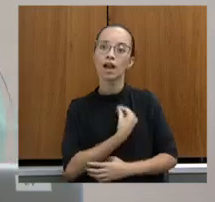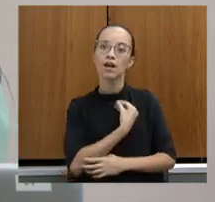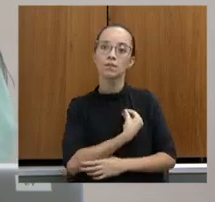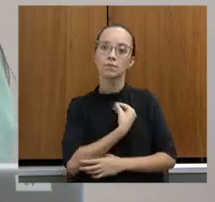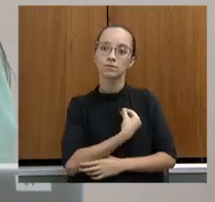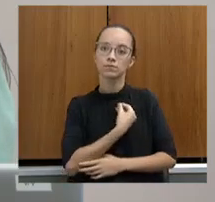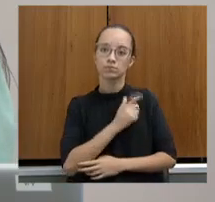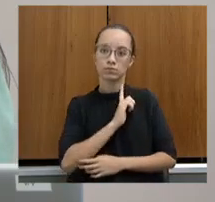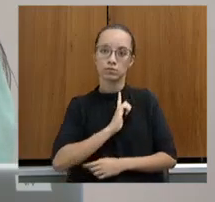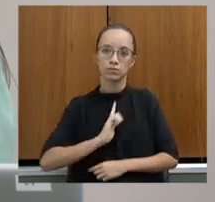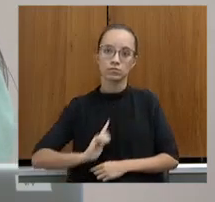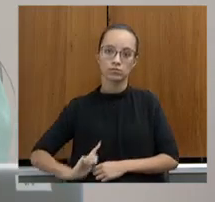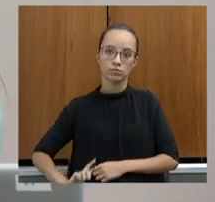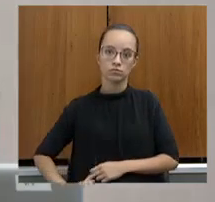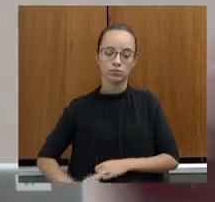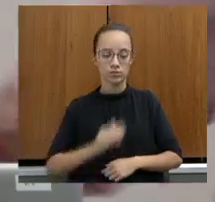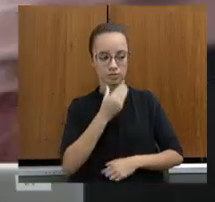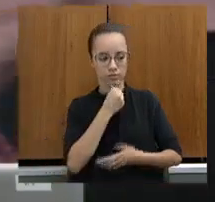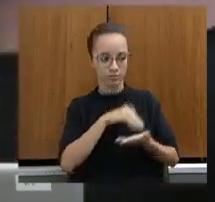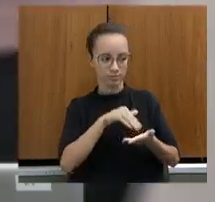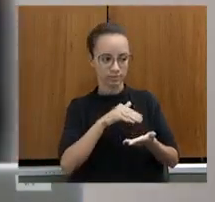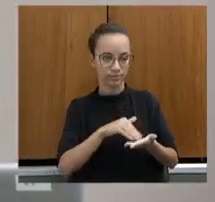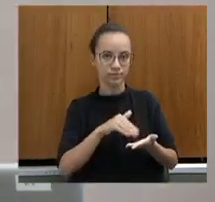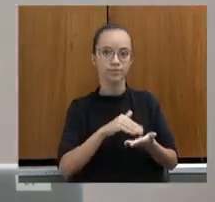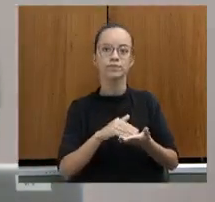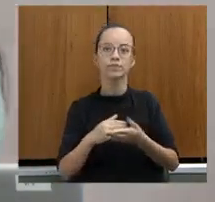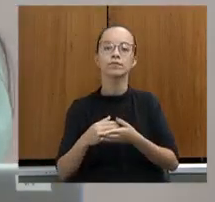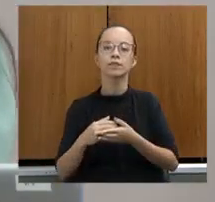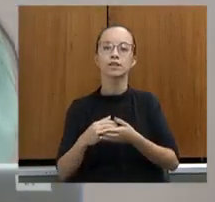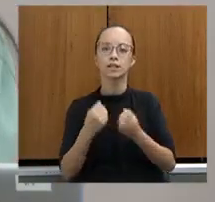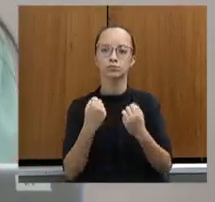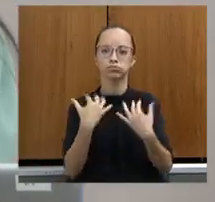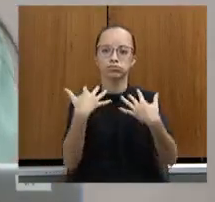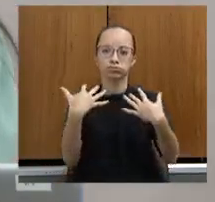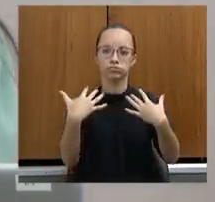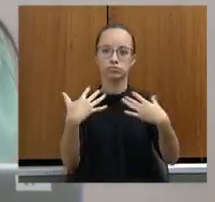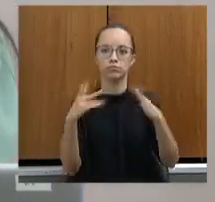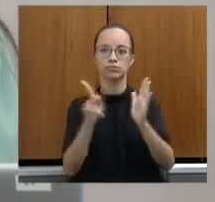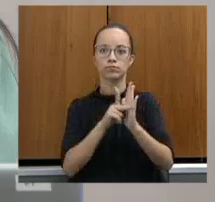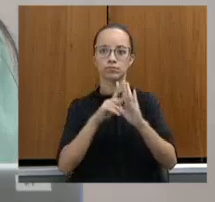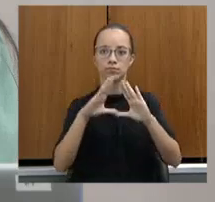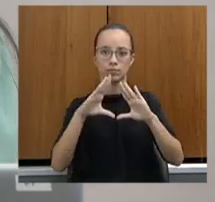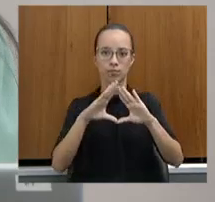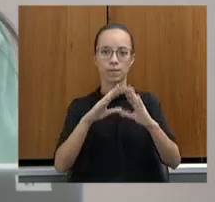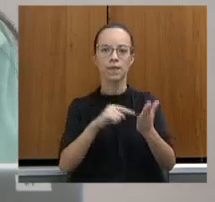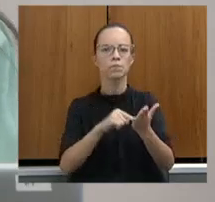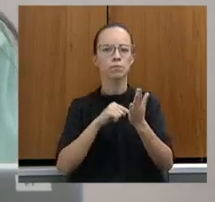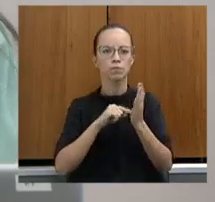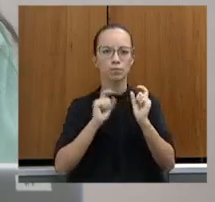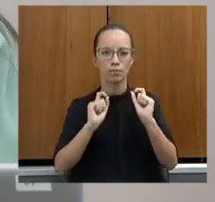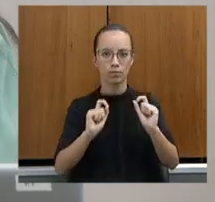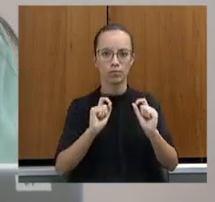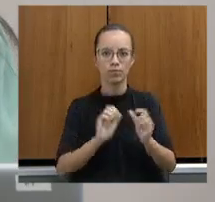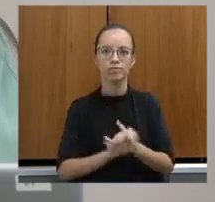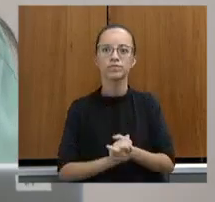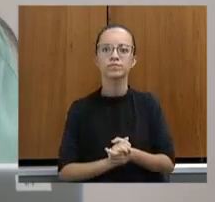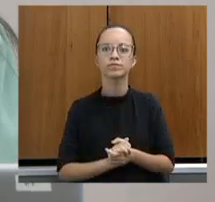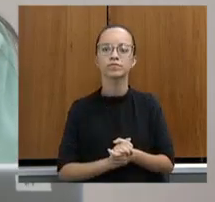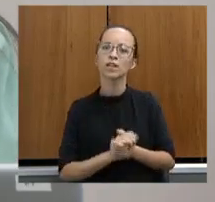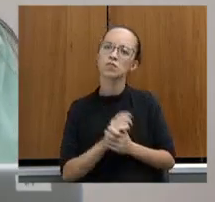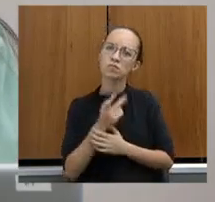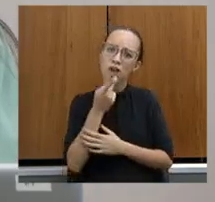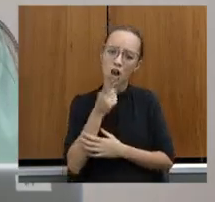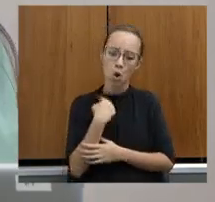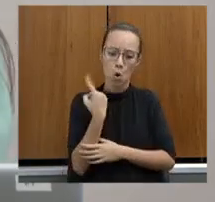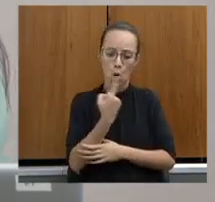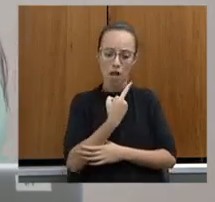governo secretário nas audiências da Assembleia mostrou a nossa eu digo Nossa